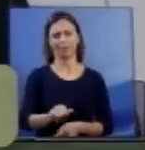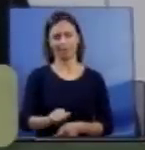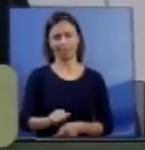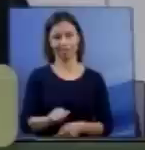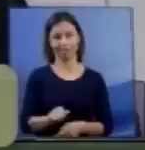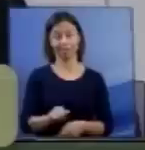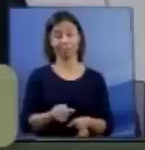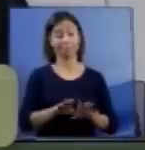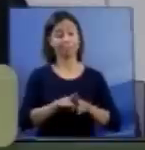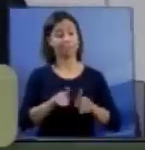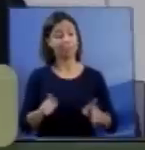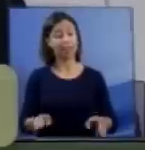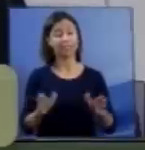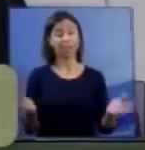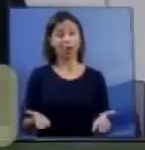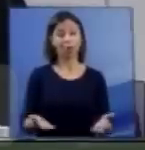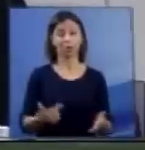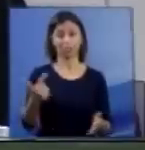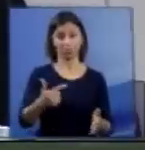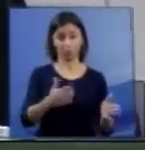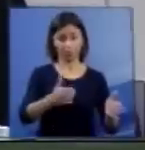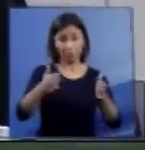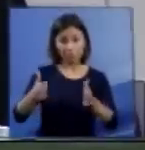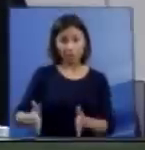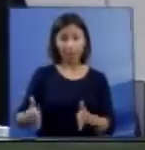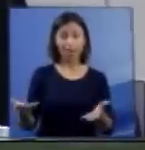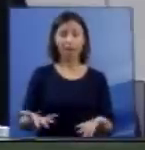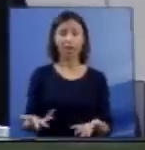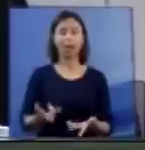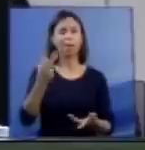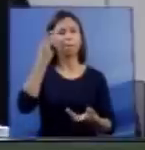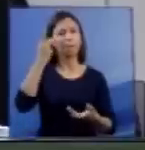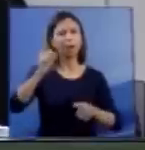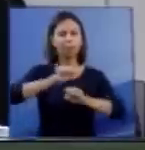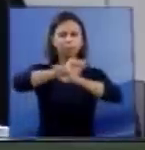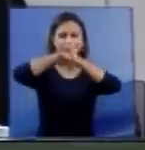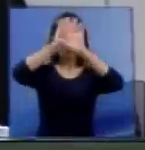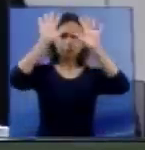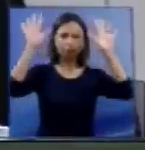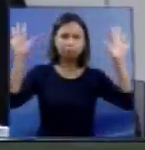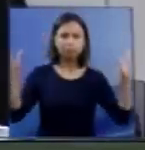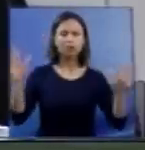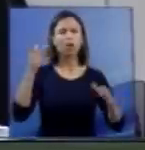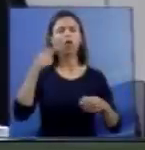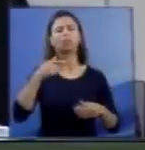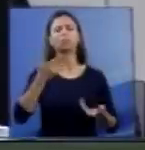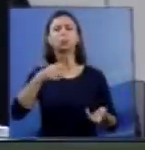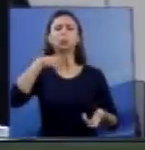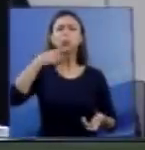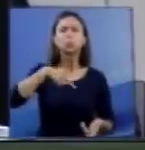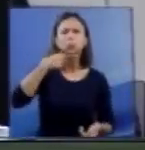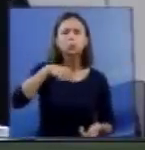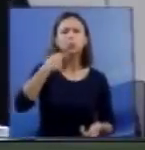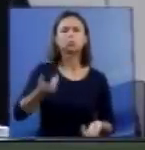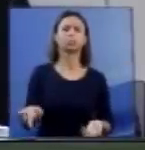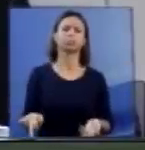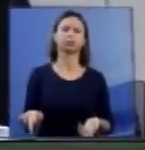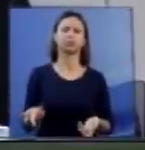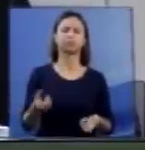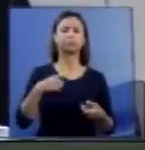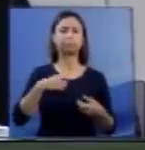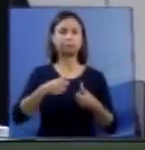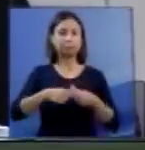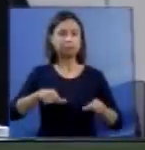mas é uma fase voltada ao esclarecimento de alguma dúvida que tenha